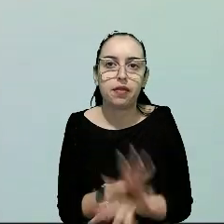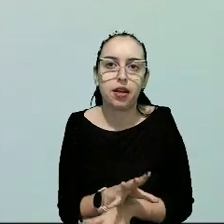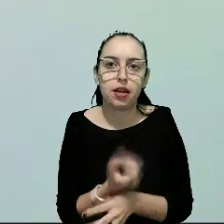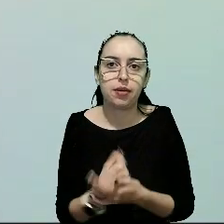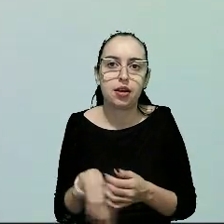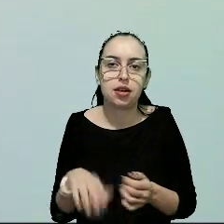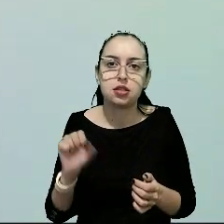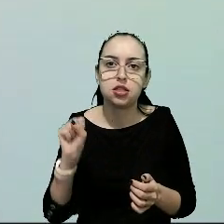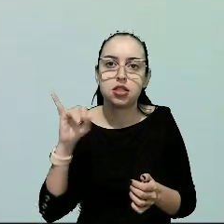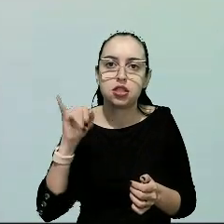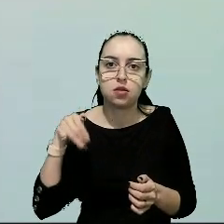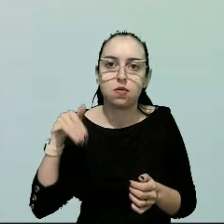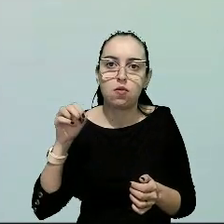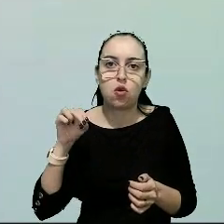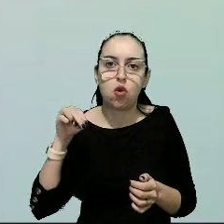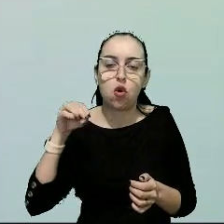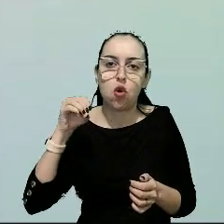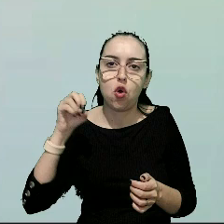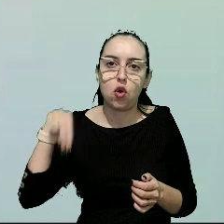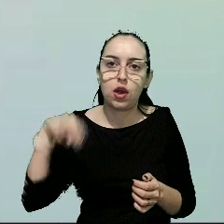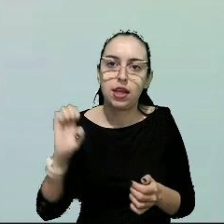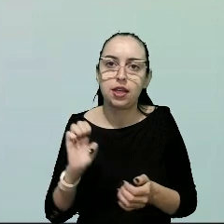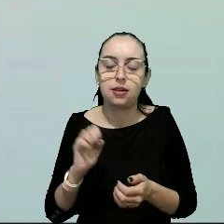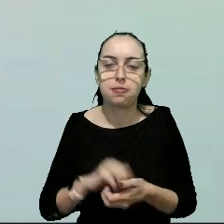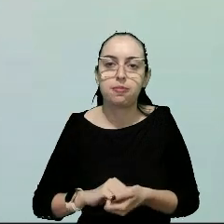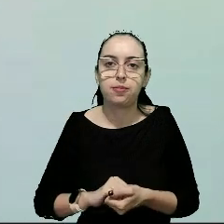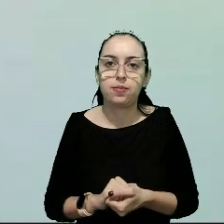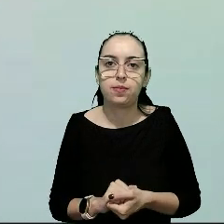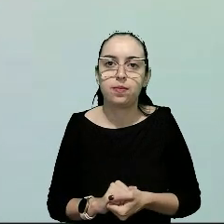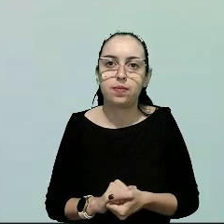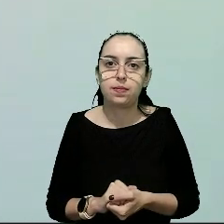terminar com Simone de Beauvoir,